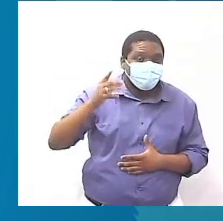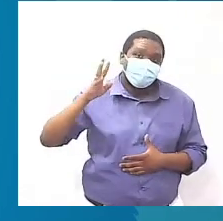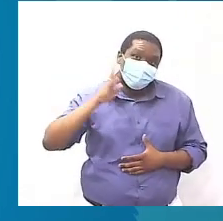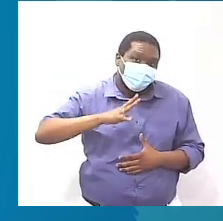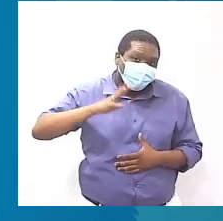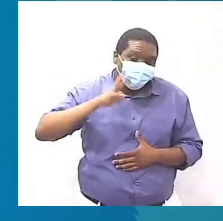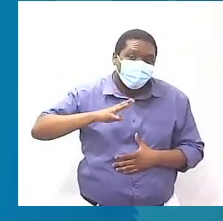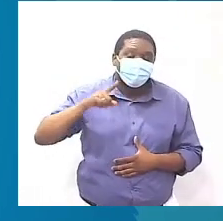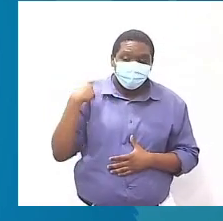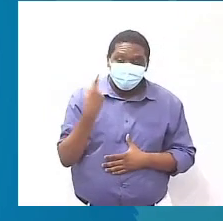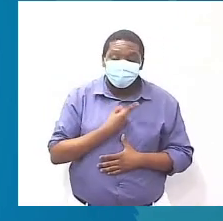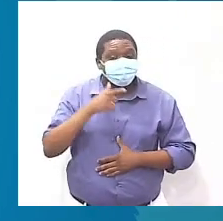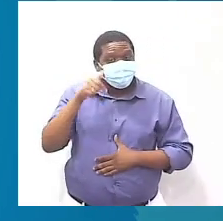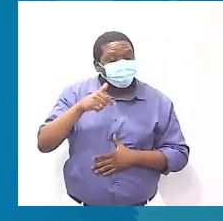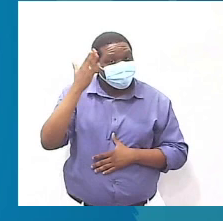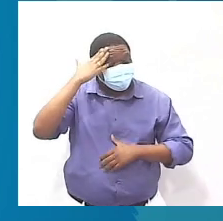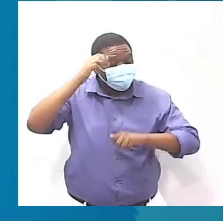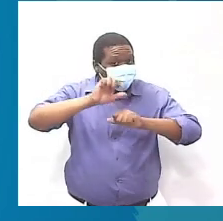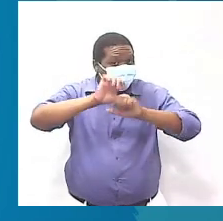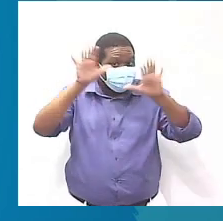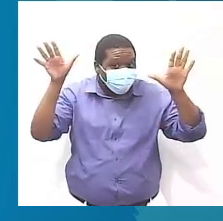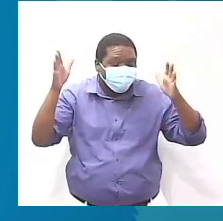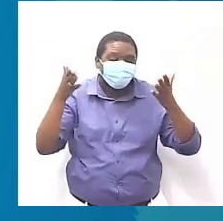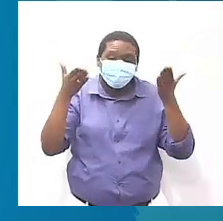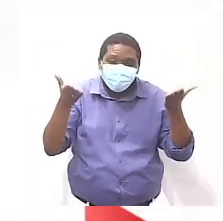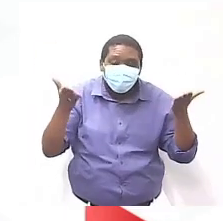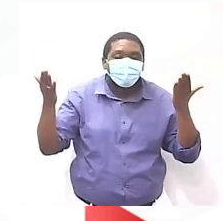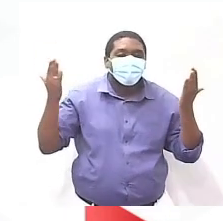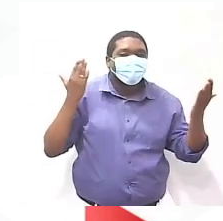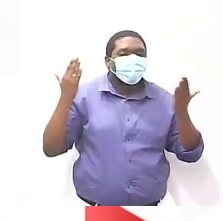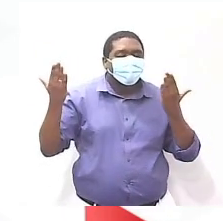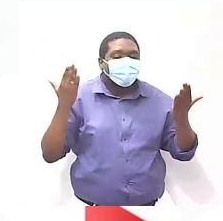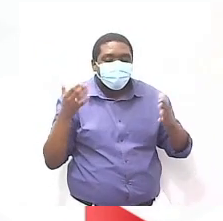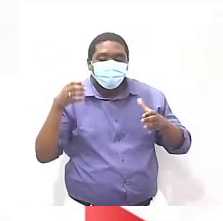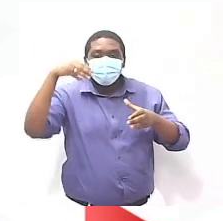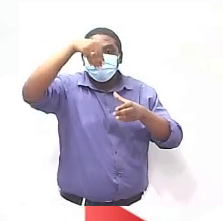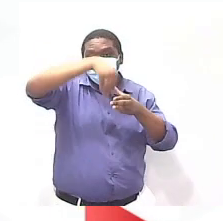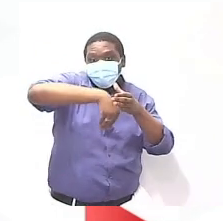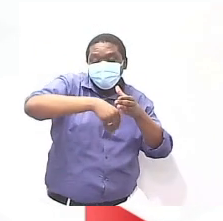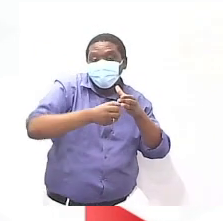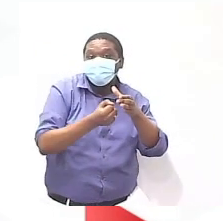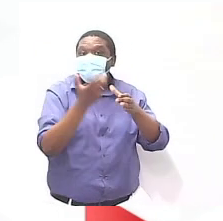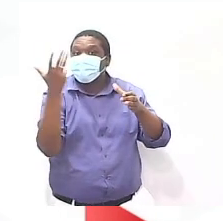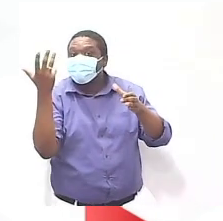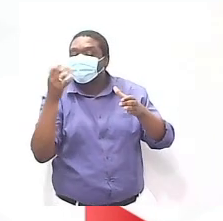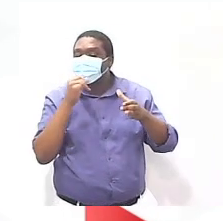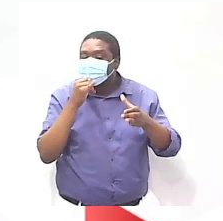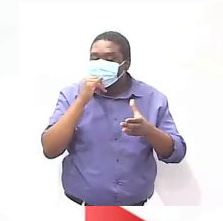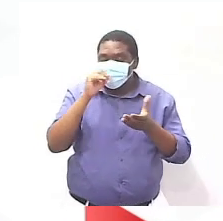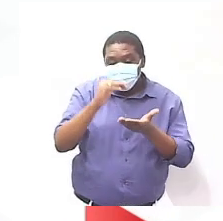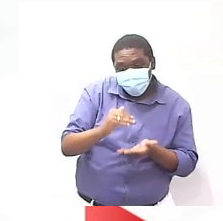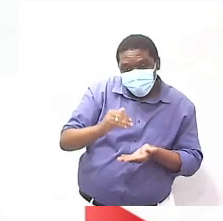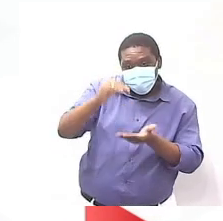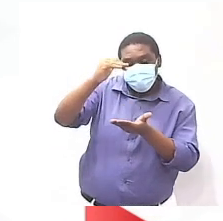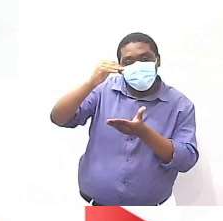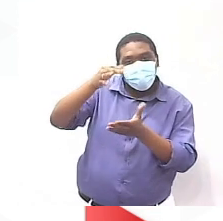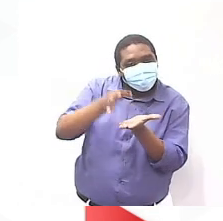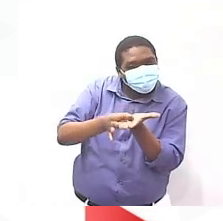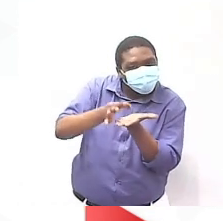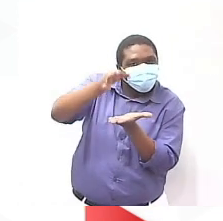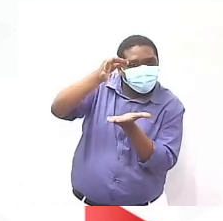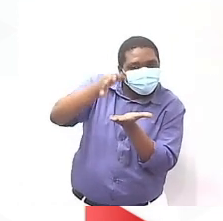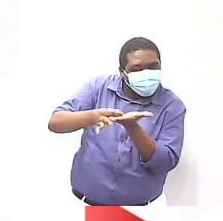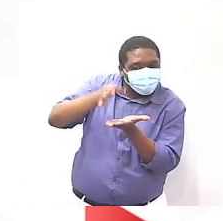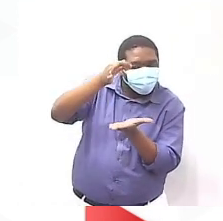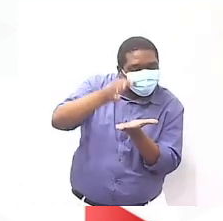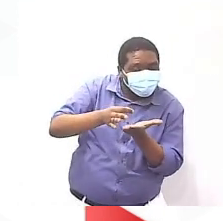pra gente poder entender, tá? Essa comparação entre volumes de moedas, vou dar um exemplo. Alisson resolveu